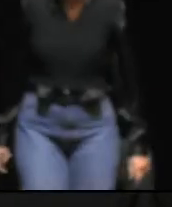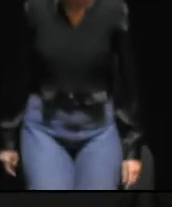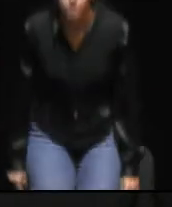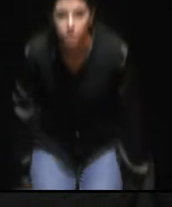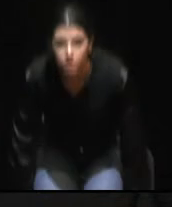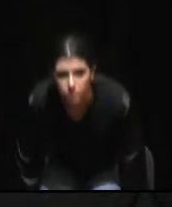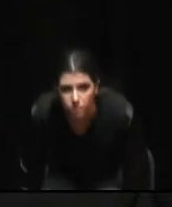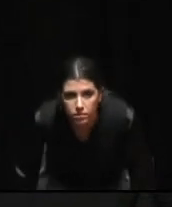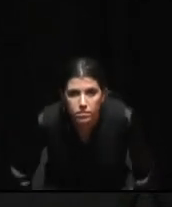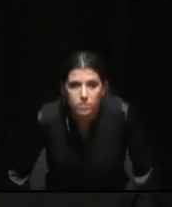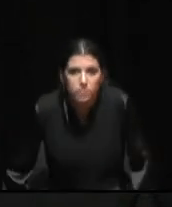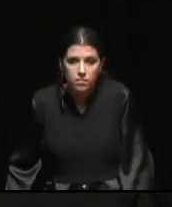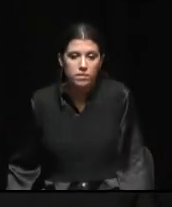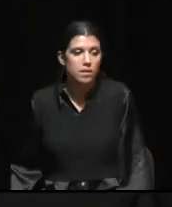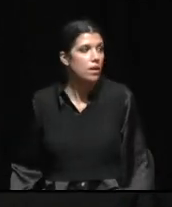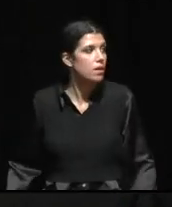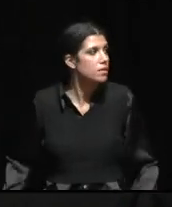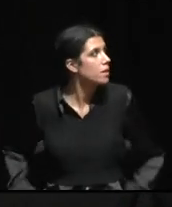pontos